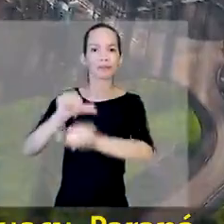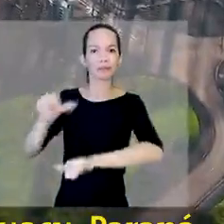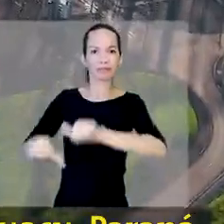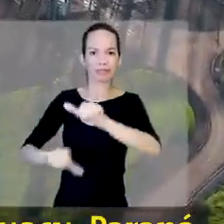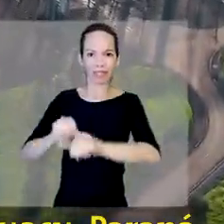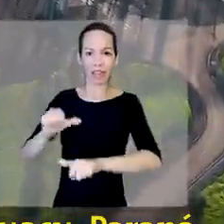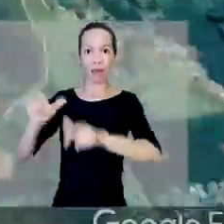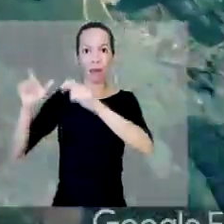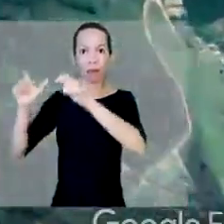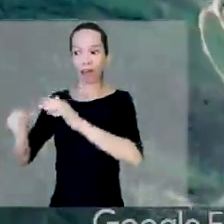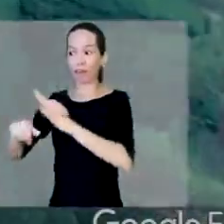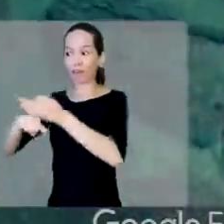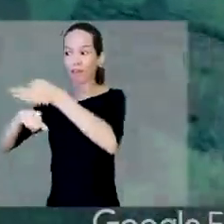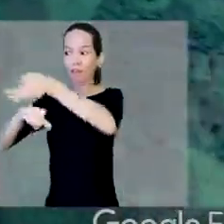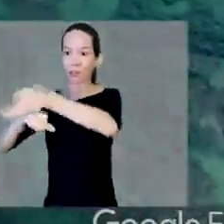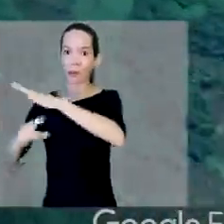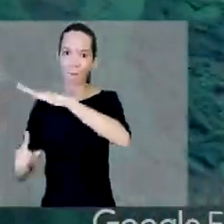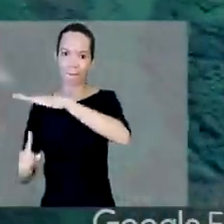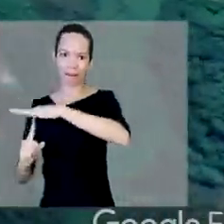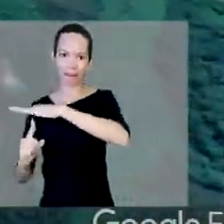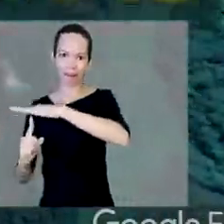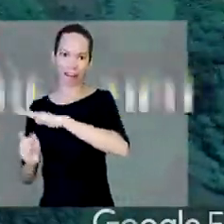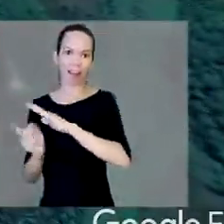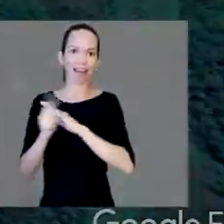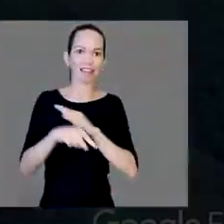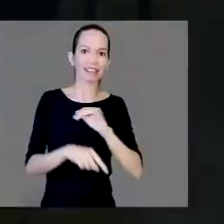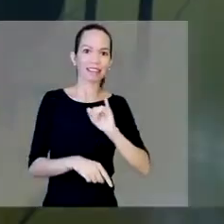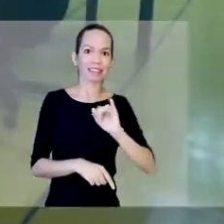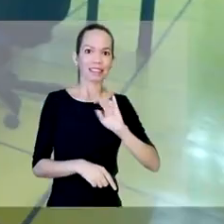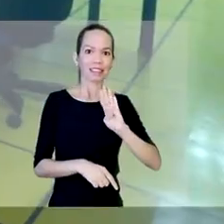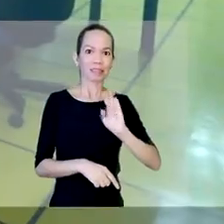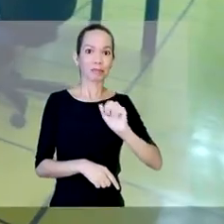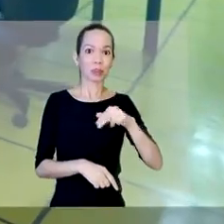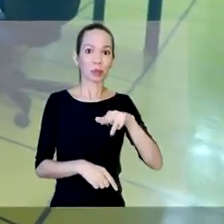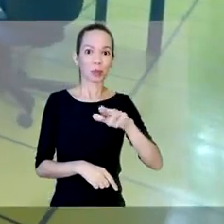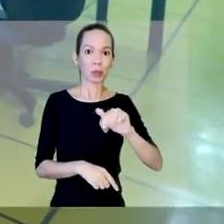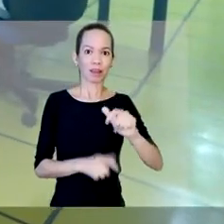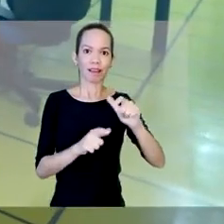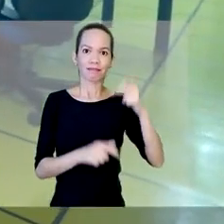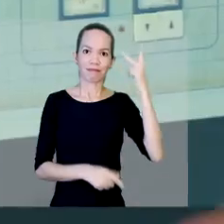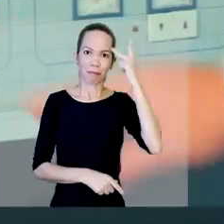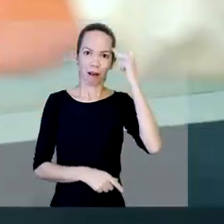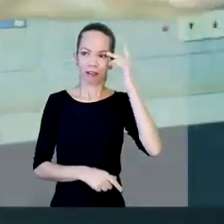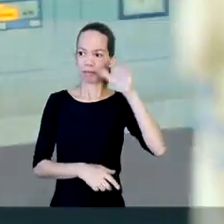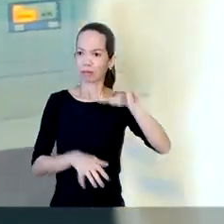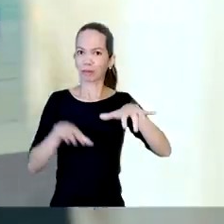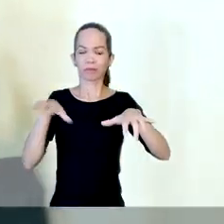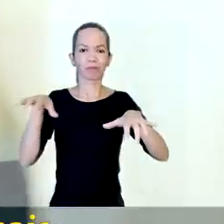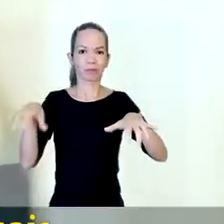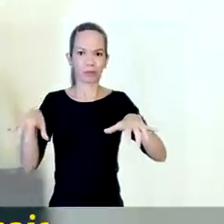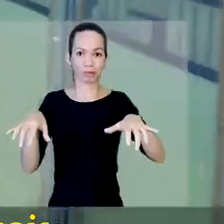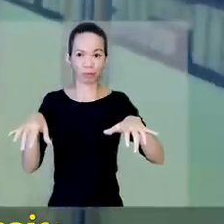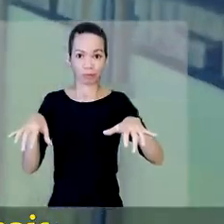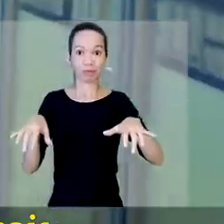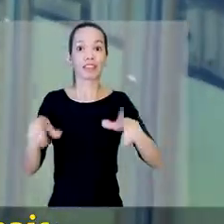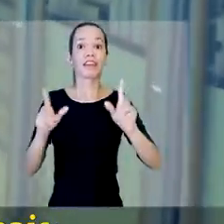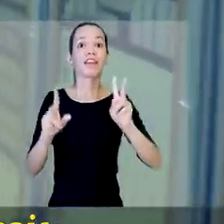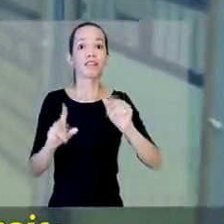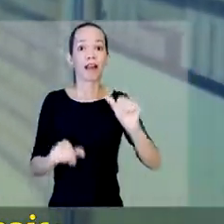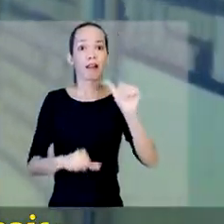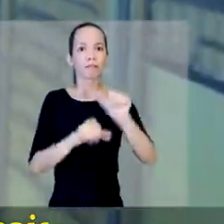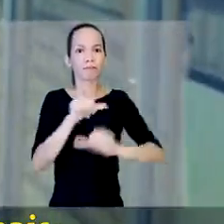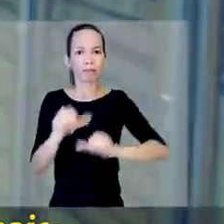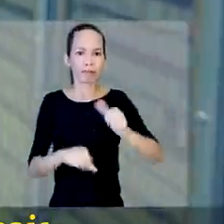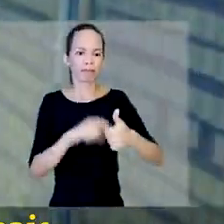Iguaçu, Paraná, e de Biúna, São Paulo. A modernização completa do Bipolo 1 contempla os